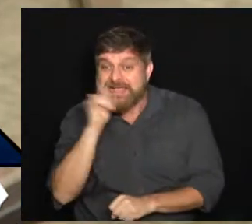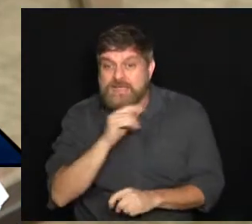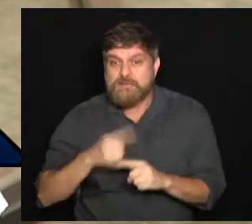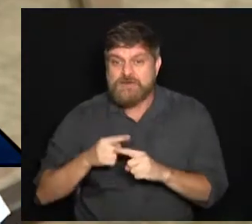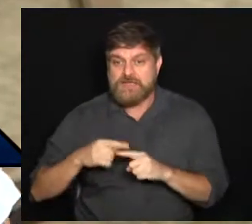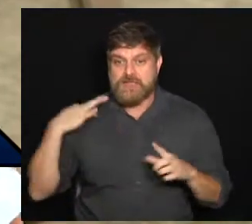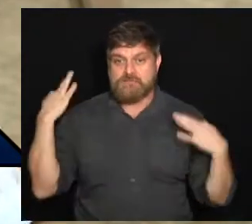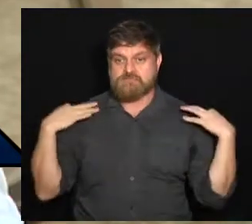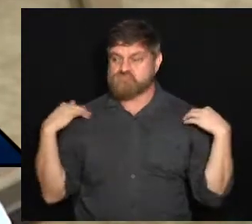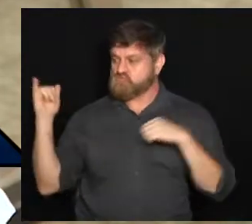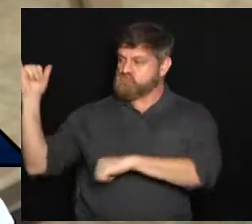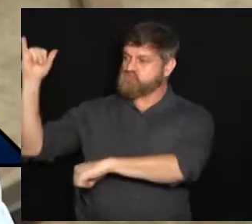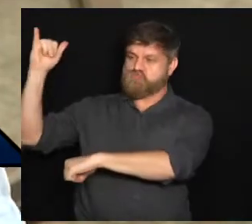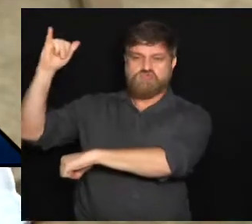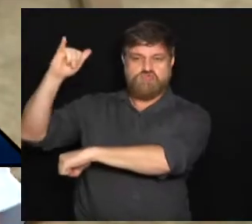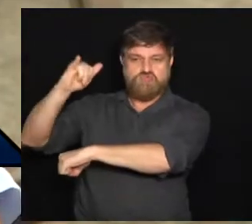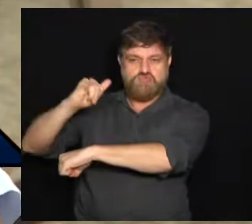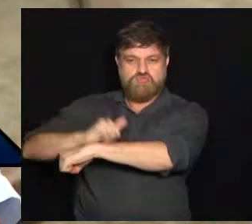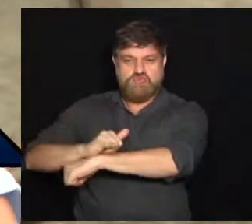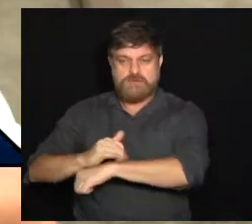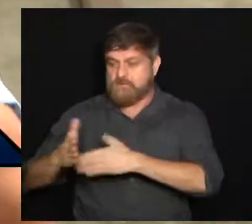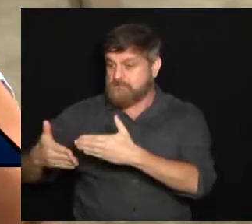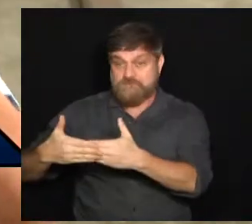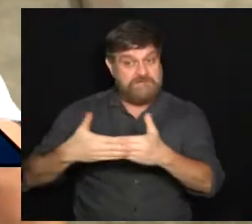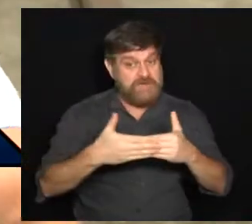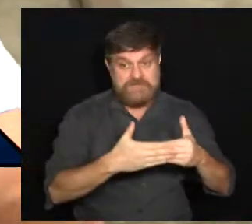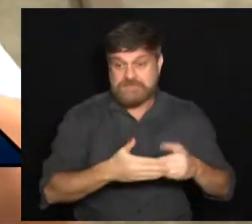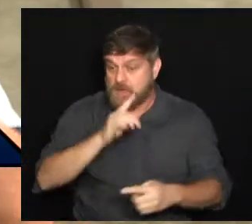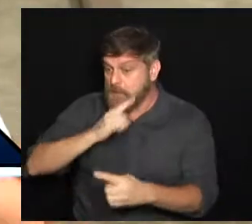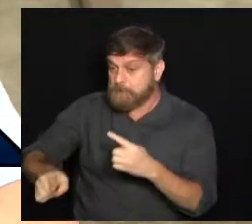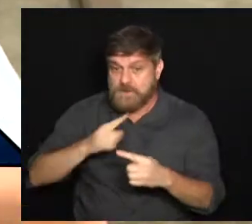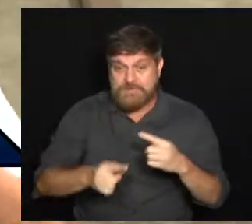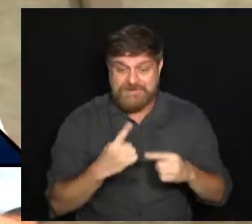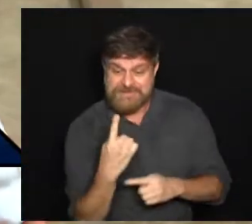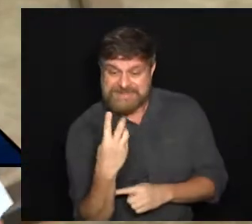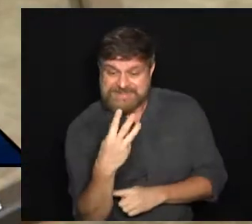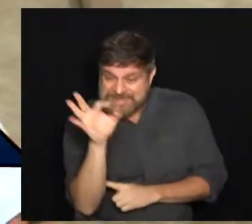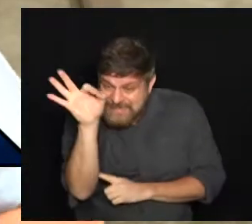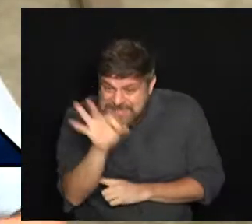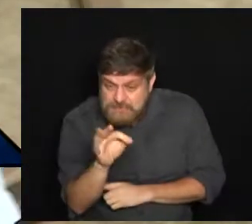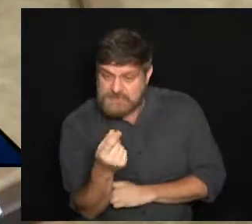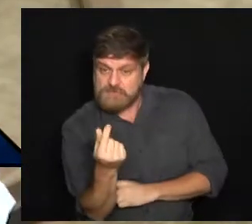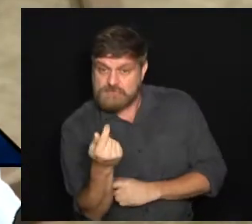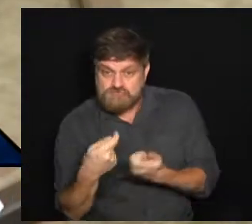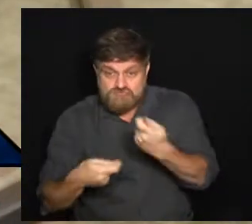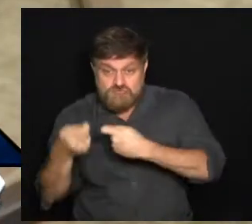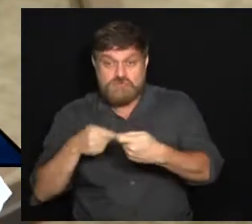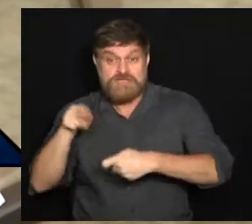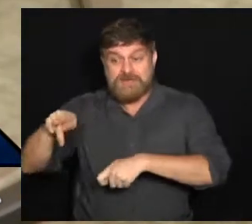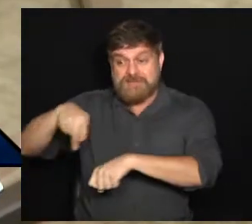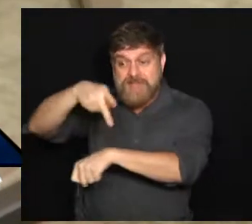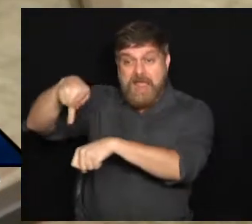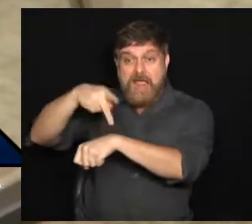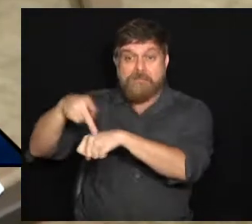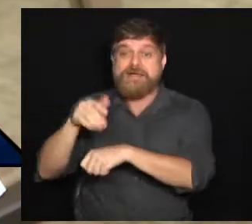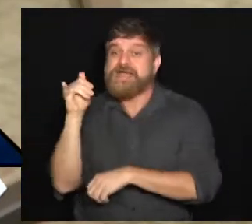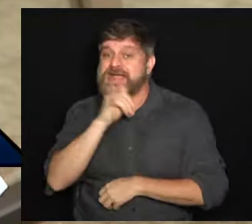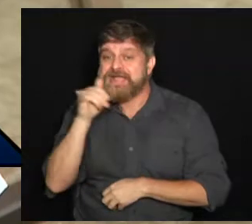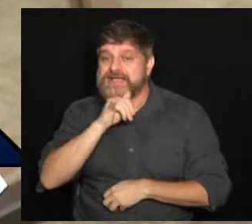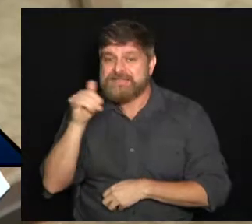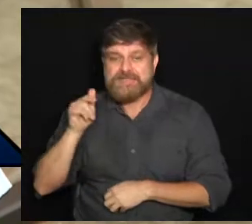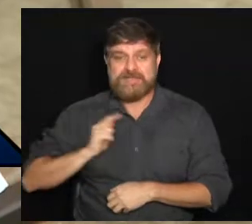turismo. Eles fecharam as portas, eles estão abrindo mão de 13% da atividade econômica. Eles fecharam todos